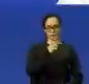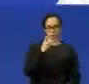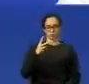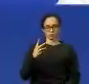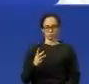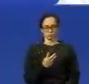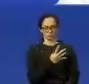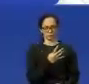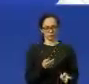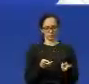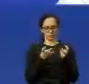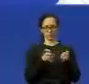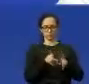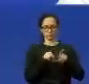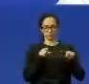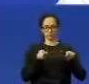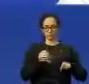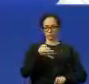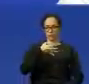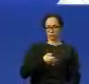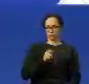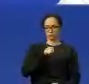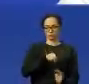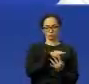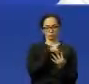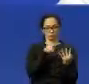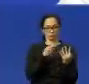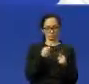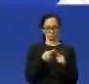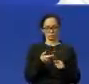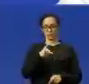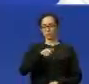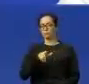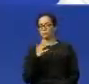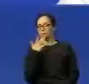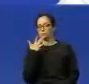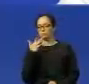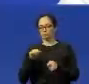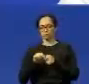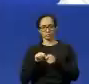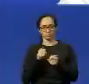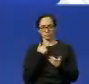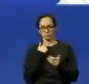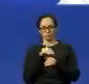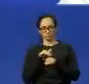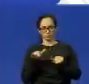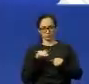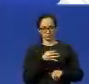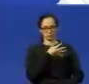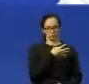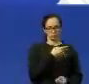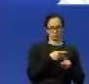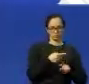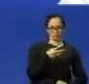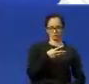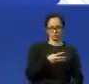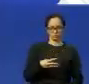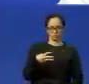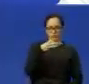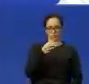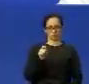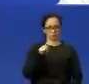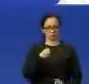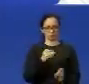ser escolhida, eu tenho 4 opções. Eu não posso repetir essa cor nas outras regiões. Então, seria 4 vezes 3 elevado ao cubo,